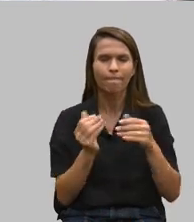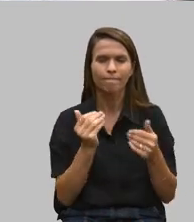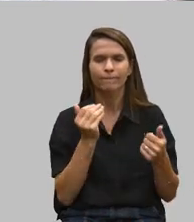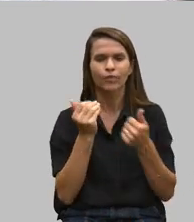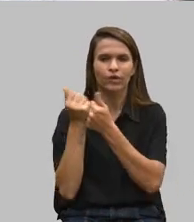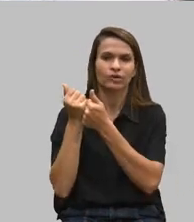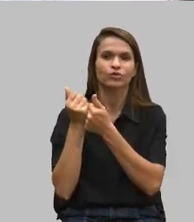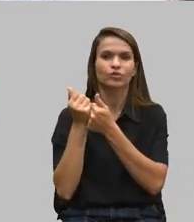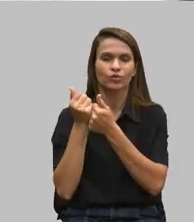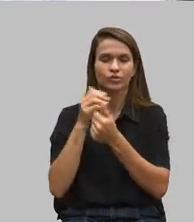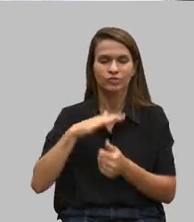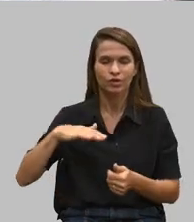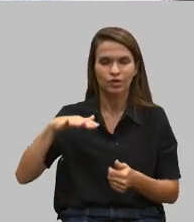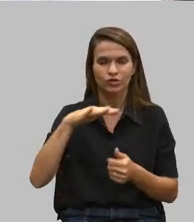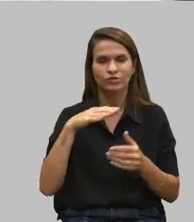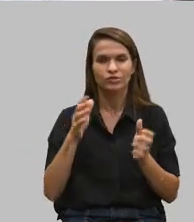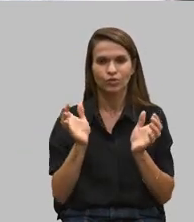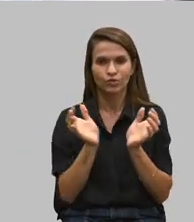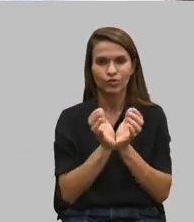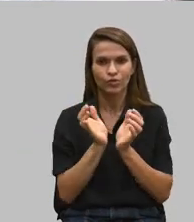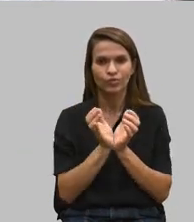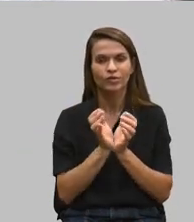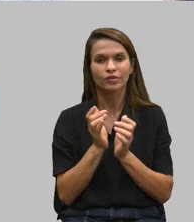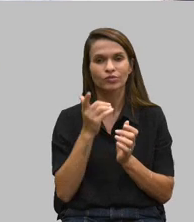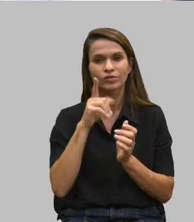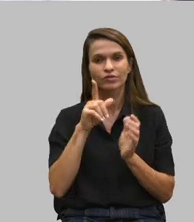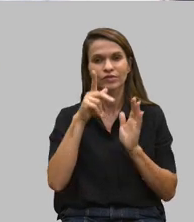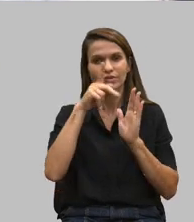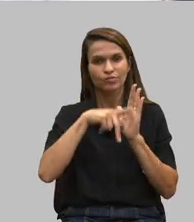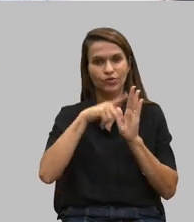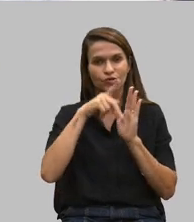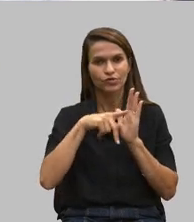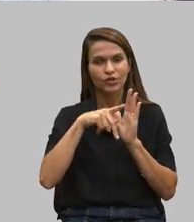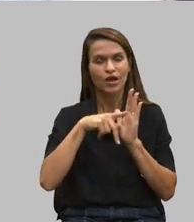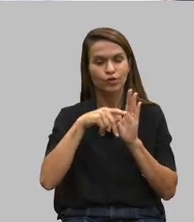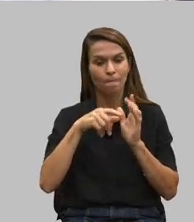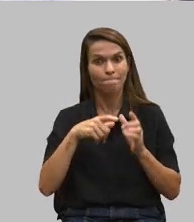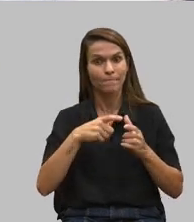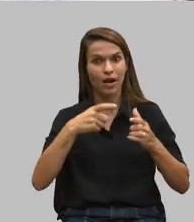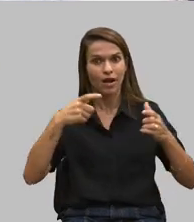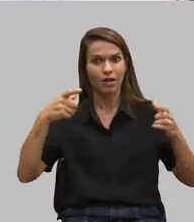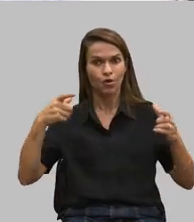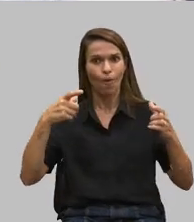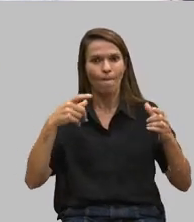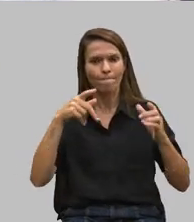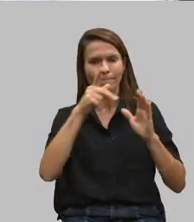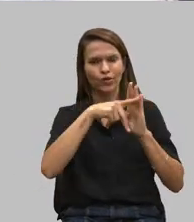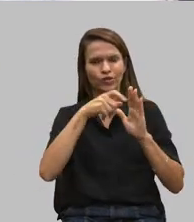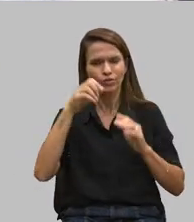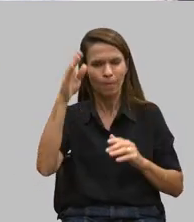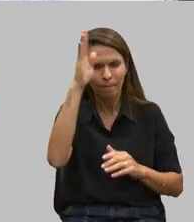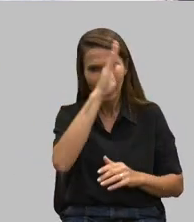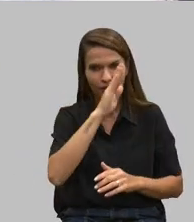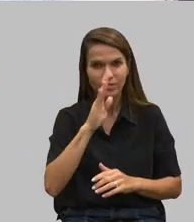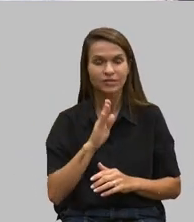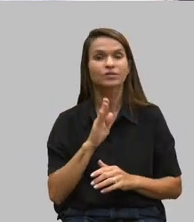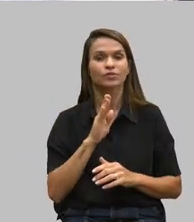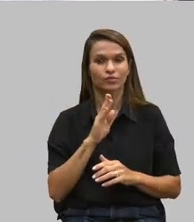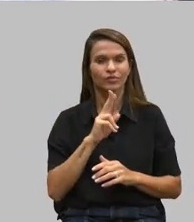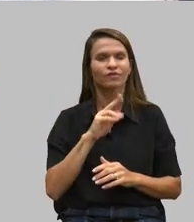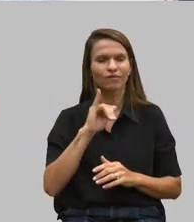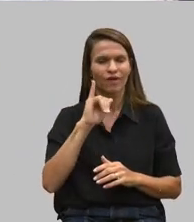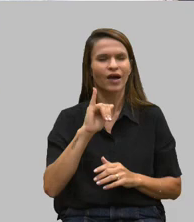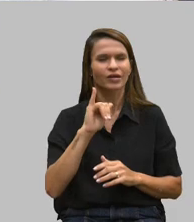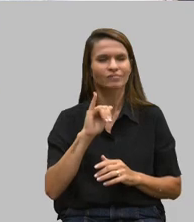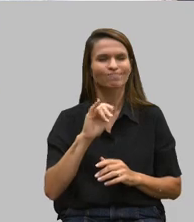dessa rede para que façamos o projeto Miguelinho o maior projeto do Brasil e e que vai ser um sucesso